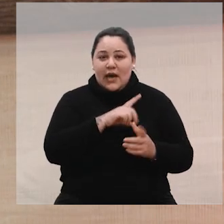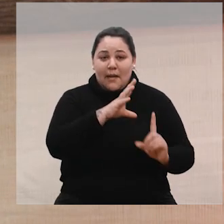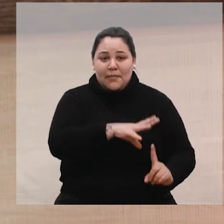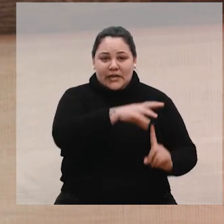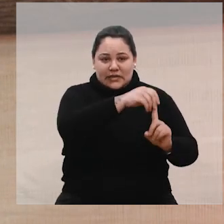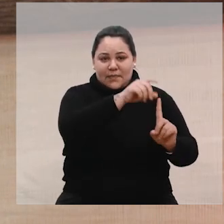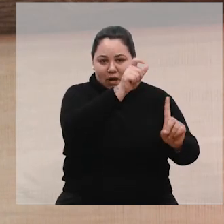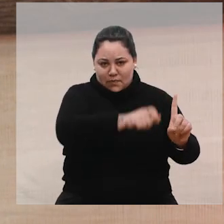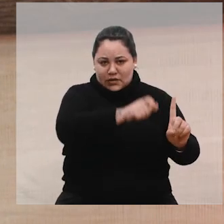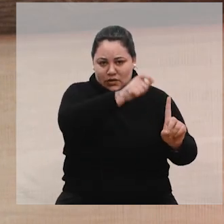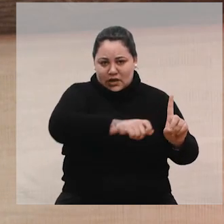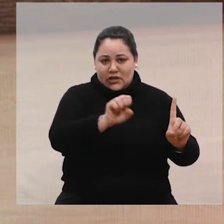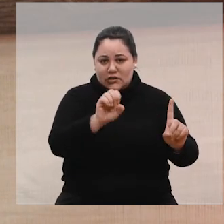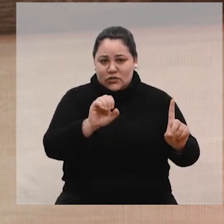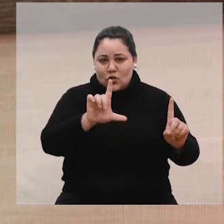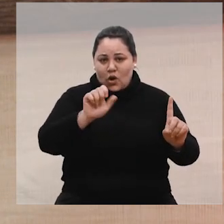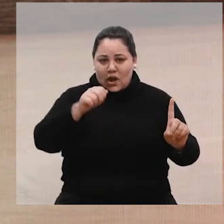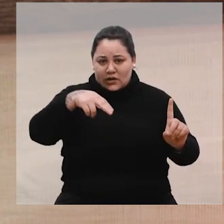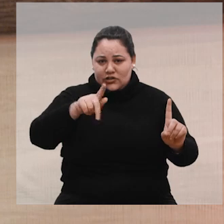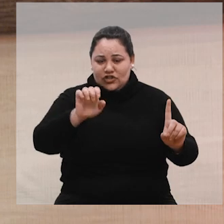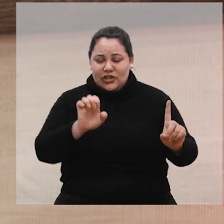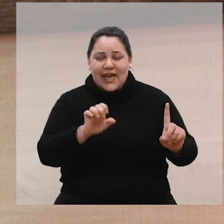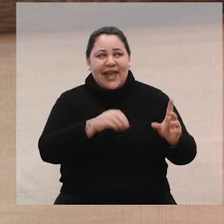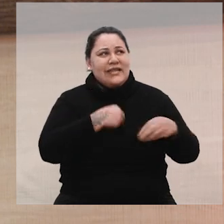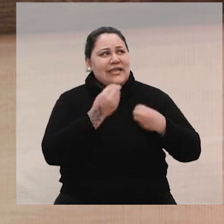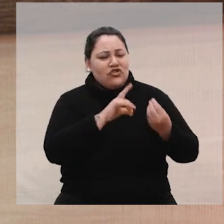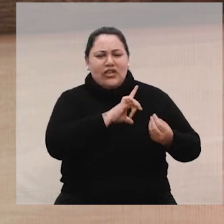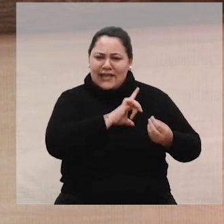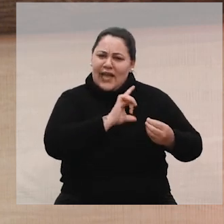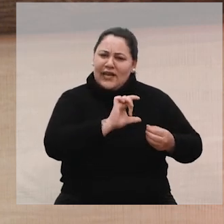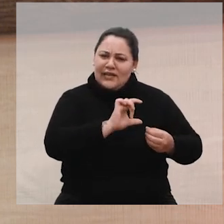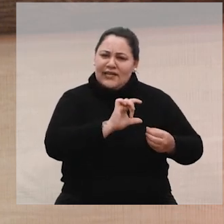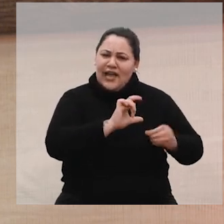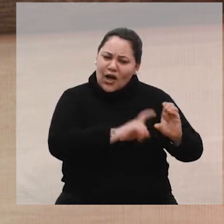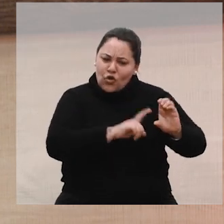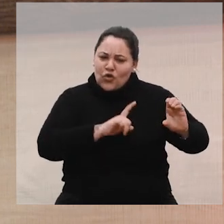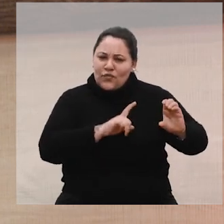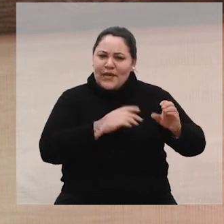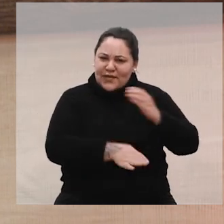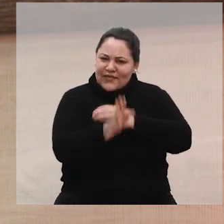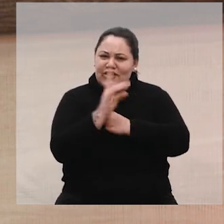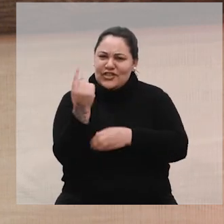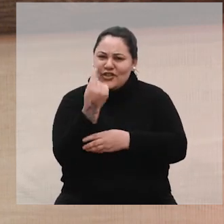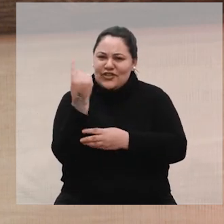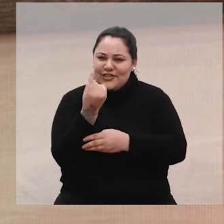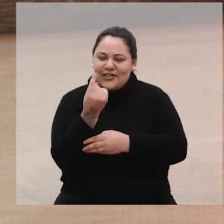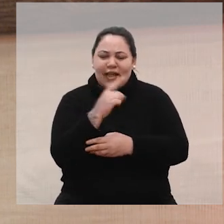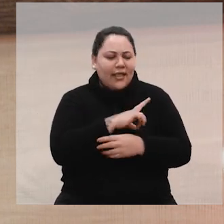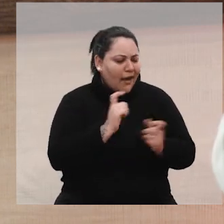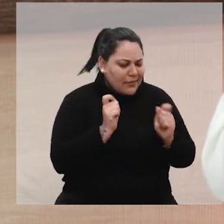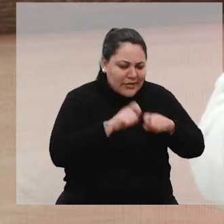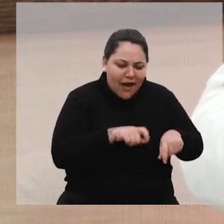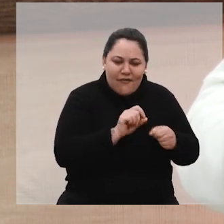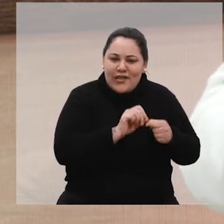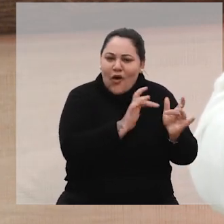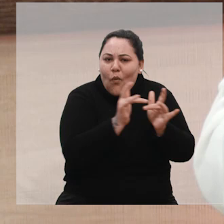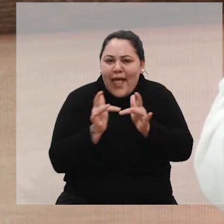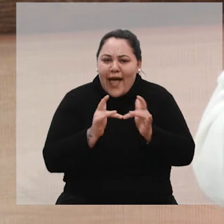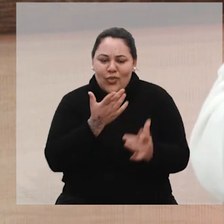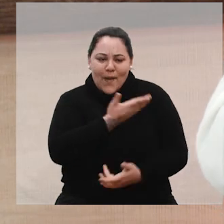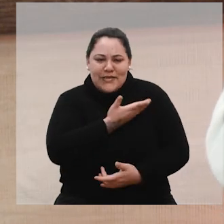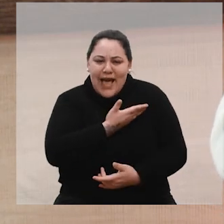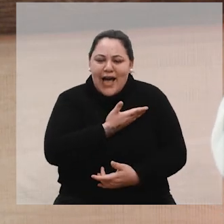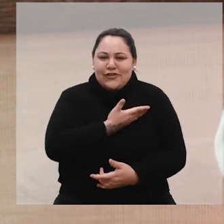caso a Solange, sinta autonomia suficiente até para viagens sozinha, ela tem uma capacidade de